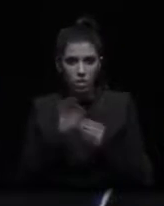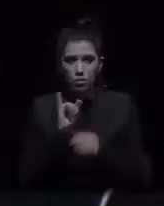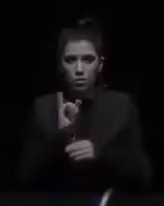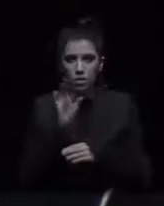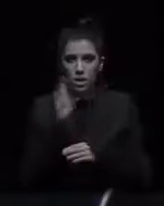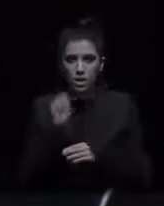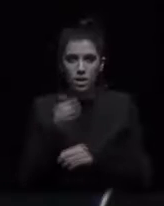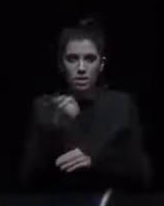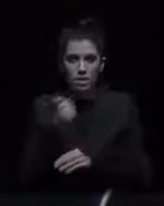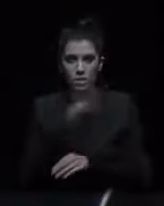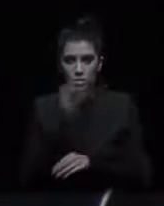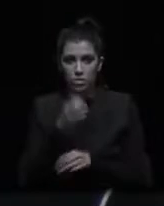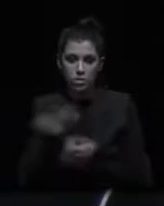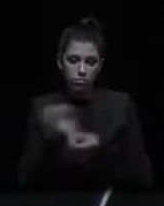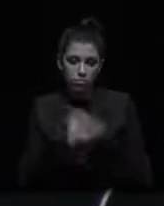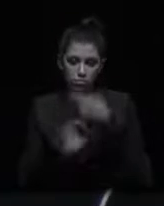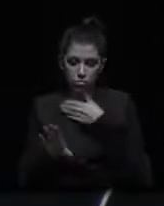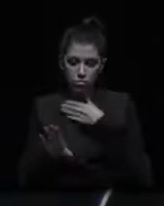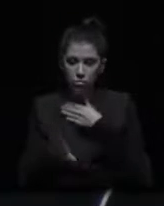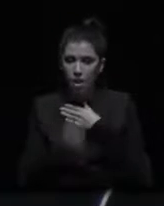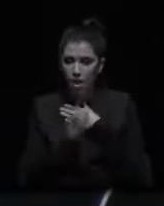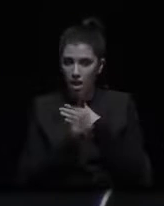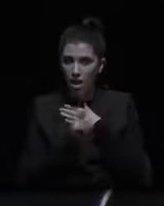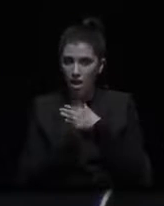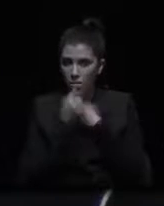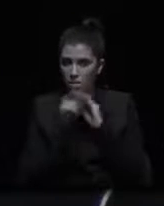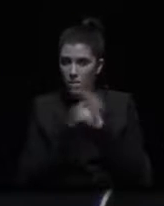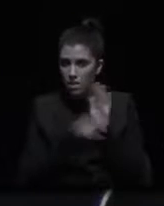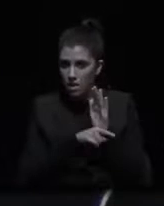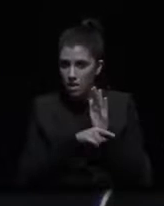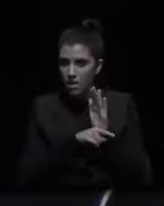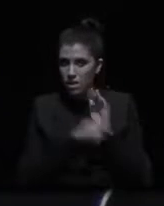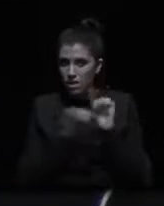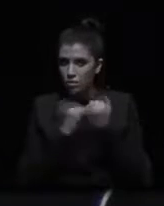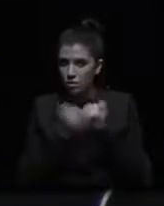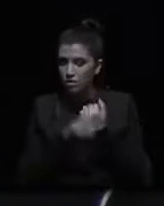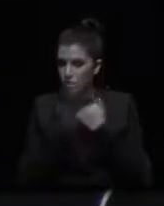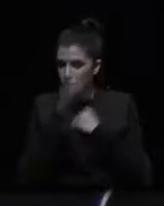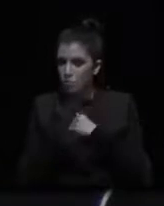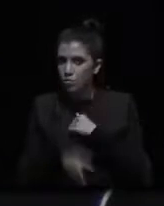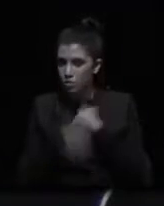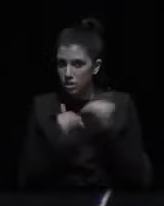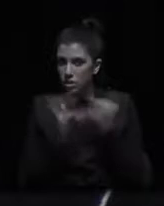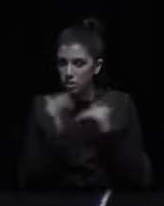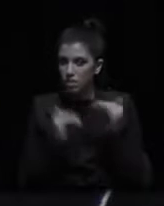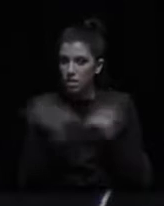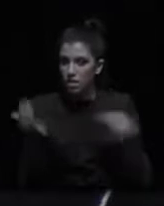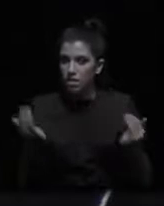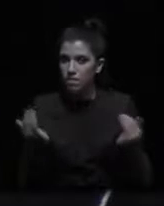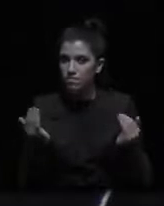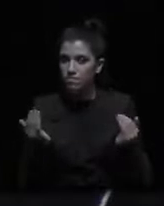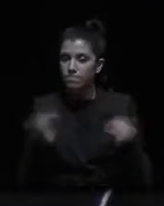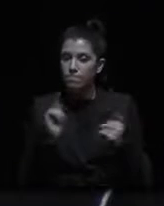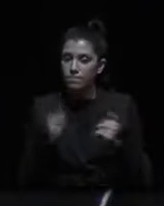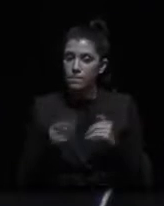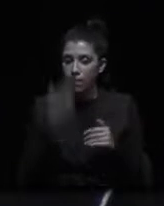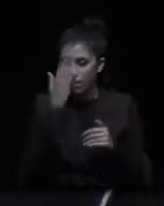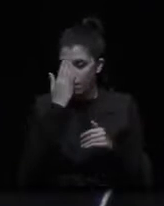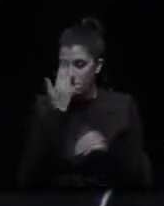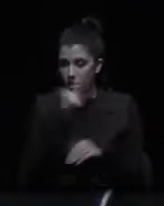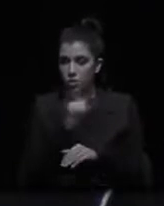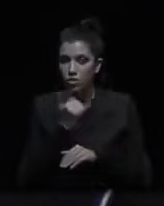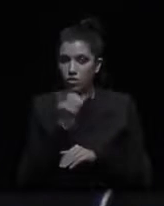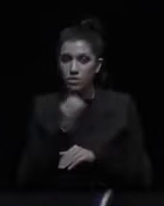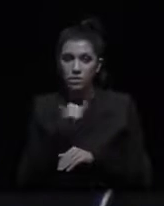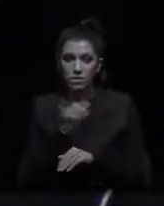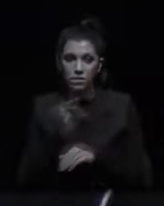seja, 5%. Será esta uma medida socialmente justa e equilibrada? Para tal, prevê-se para